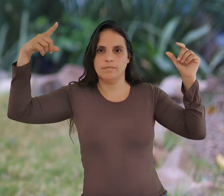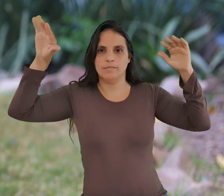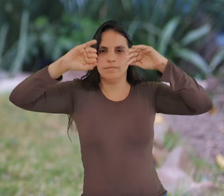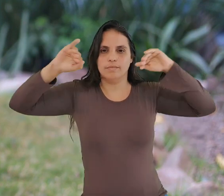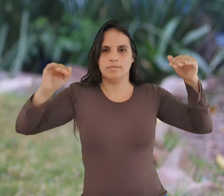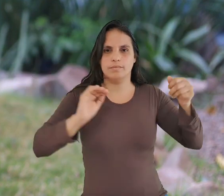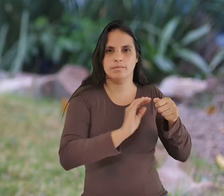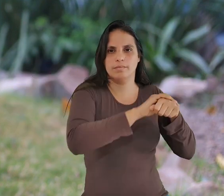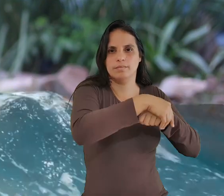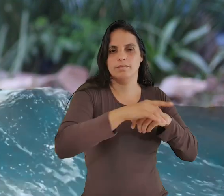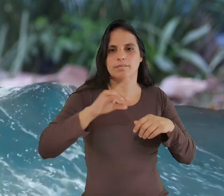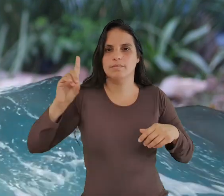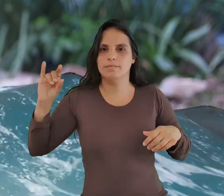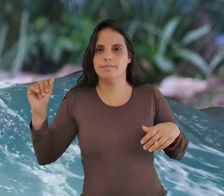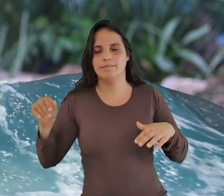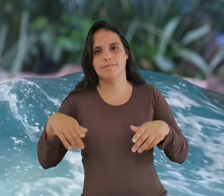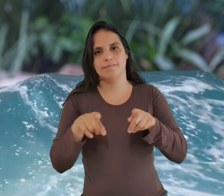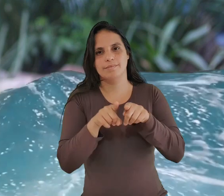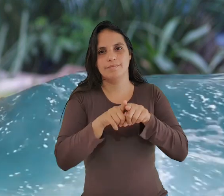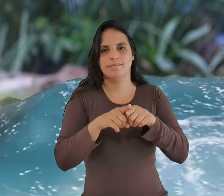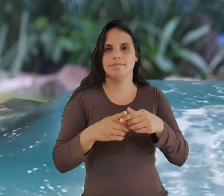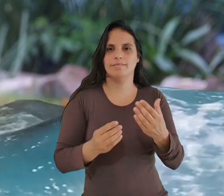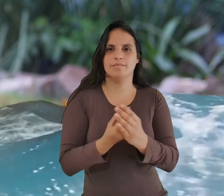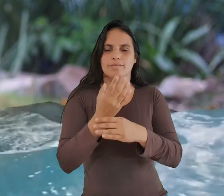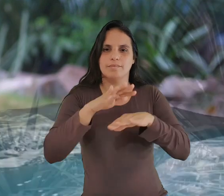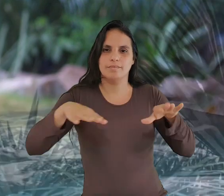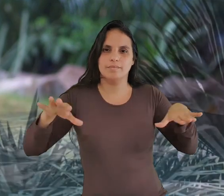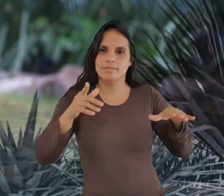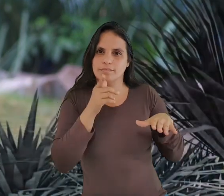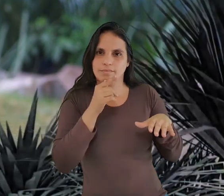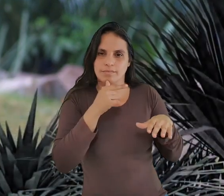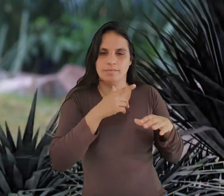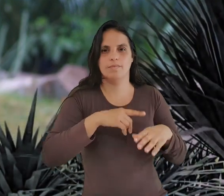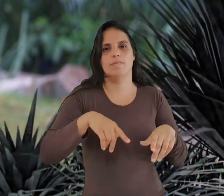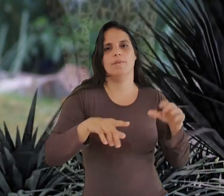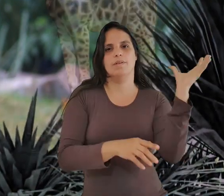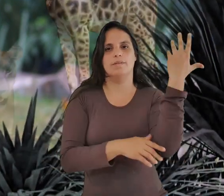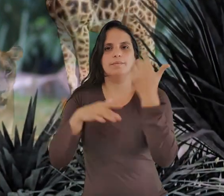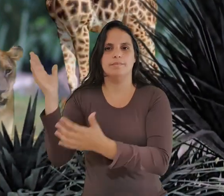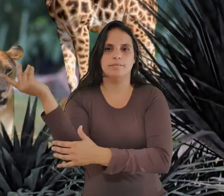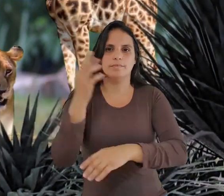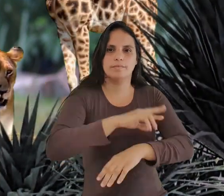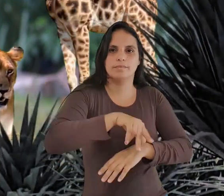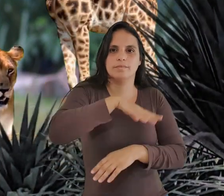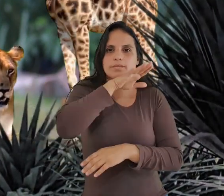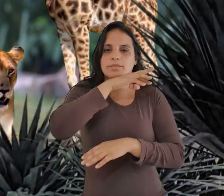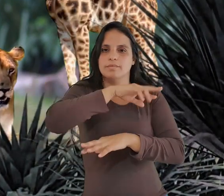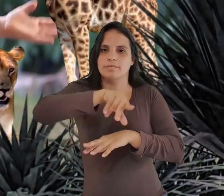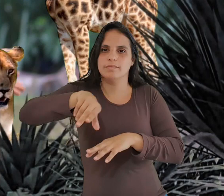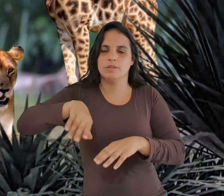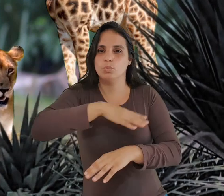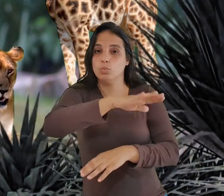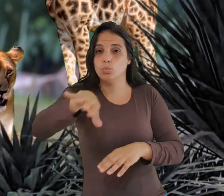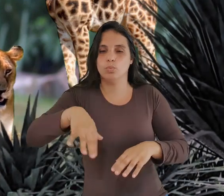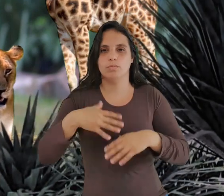separando noite e dia. Deus criou o mar, as plantas e os animais. Tudo que